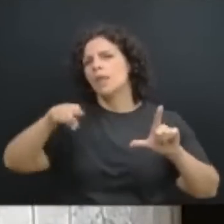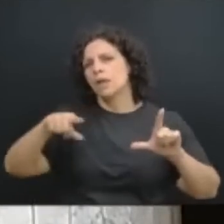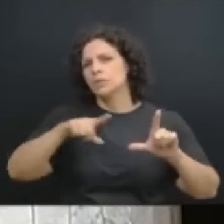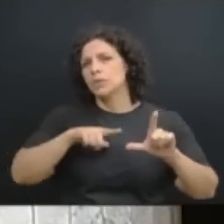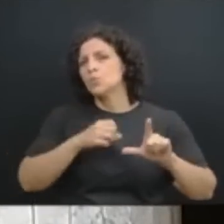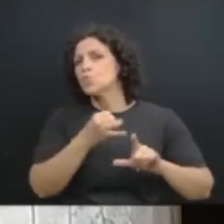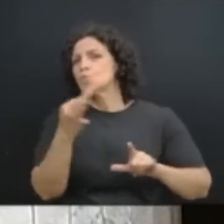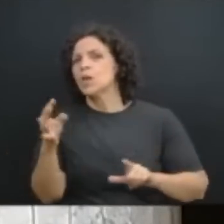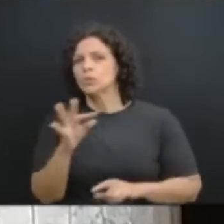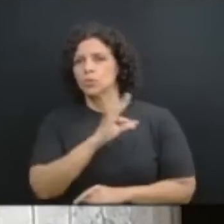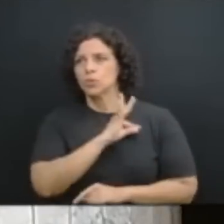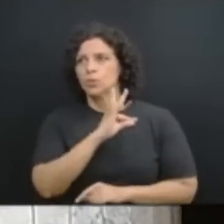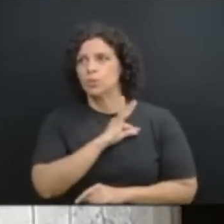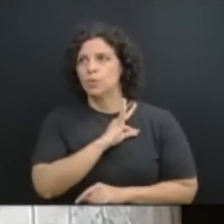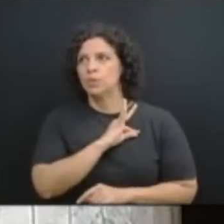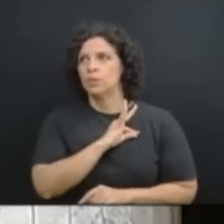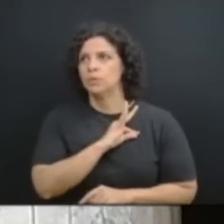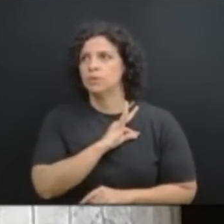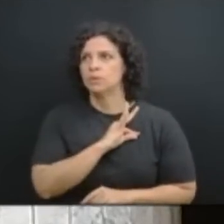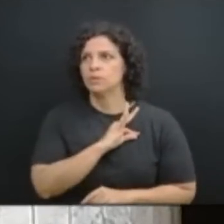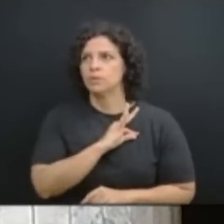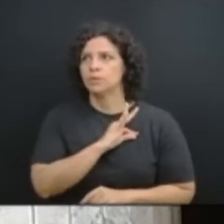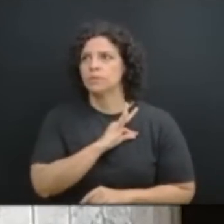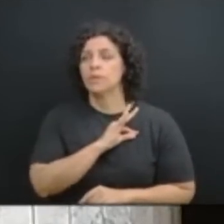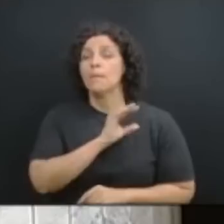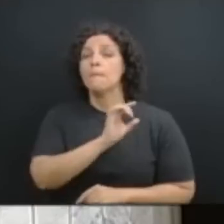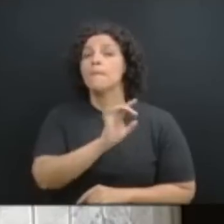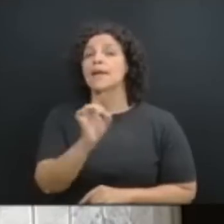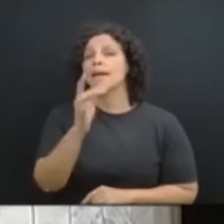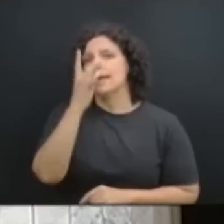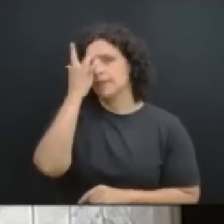Quantos policiais para cada